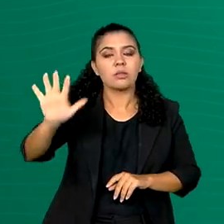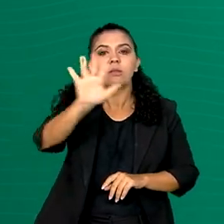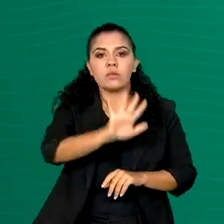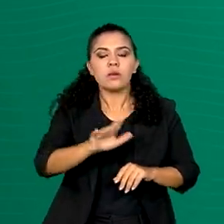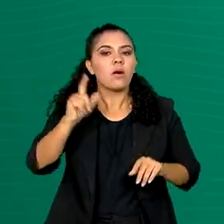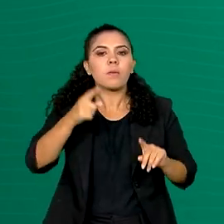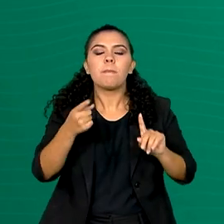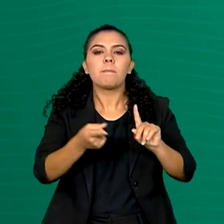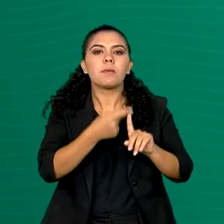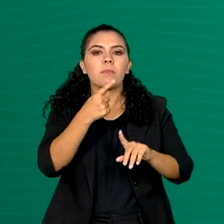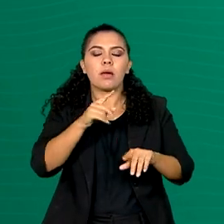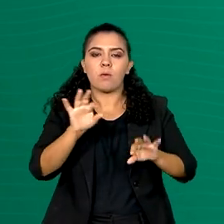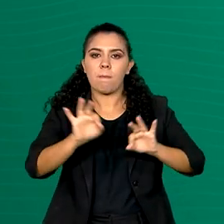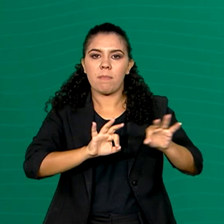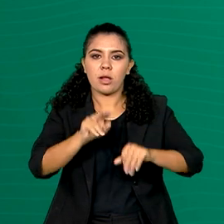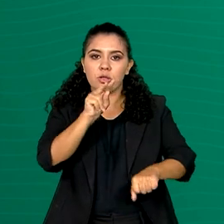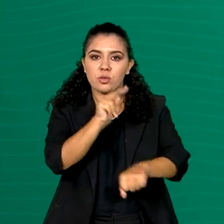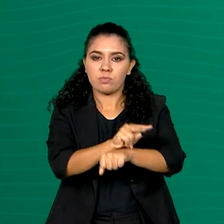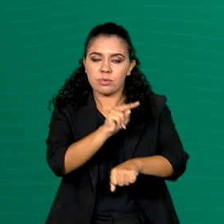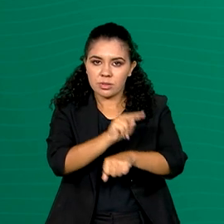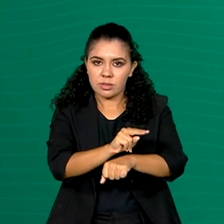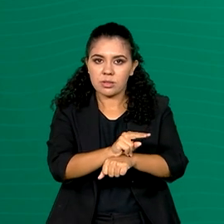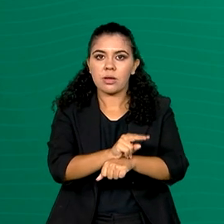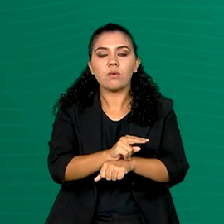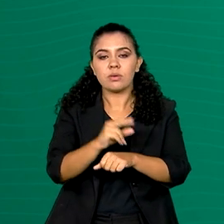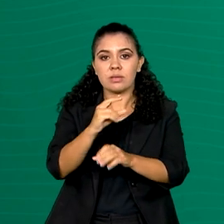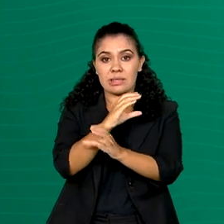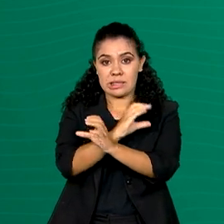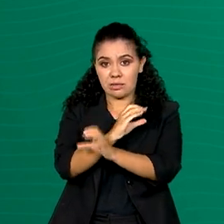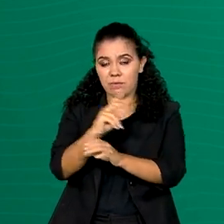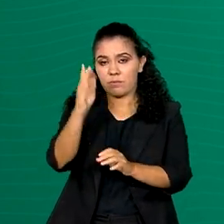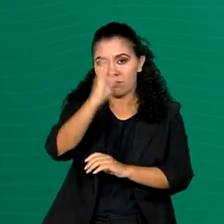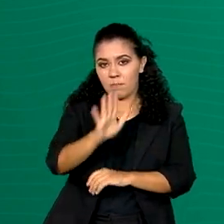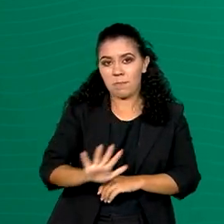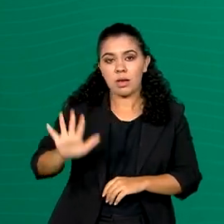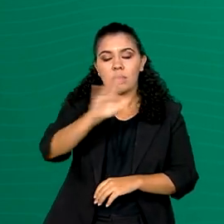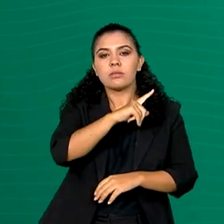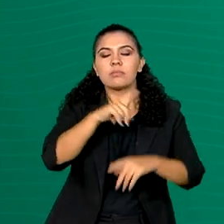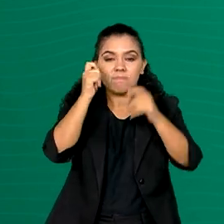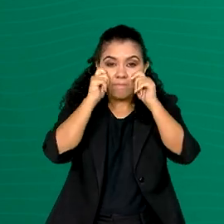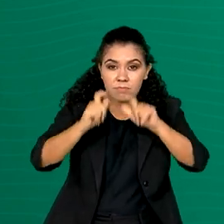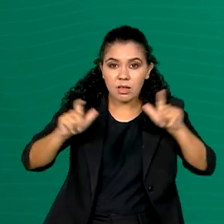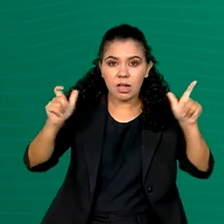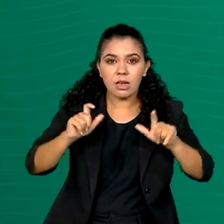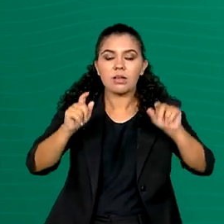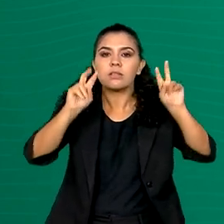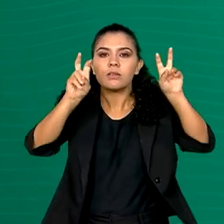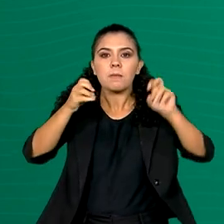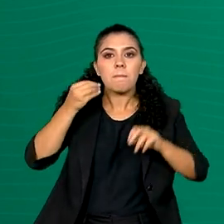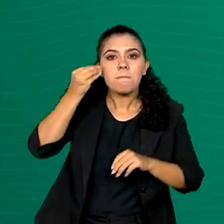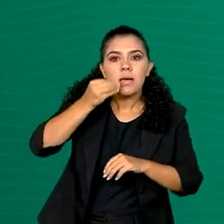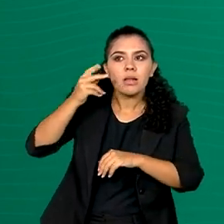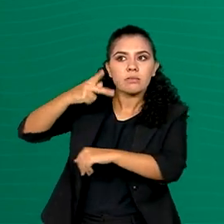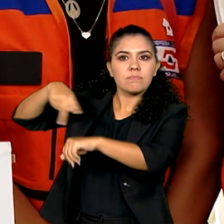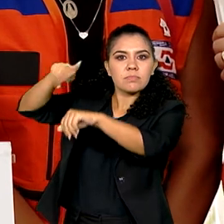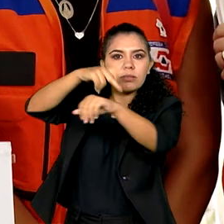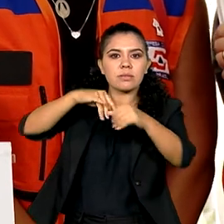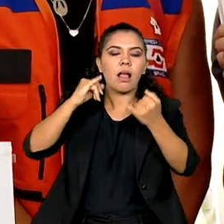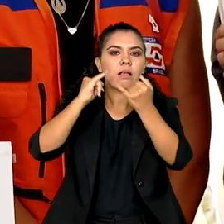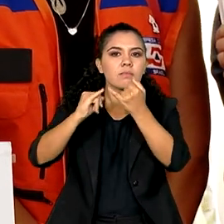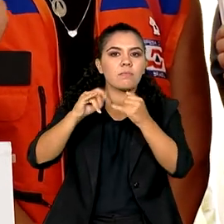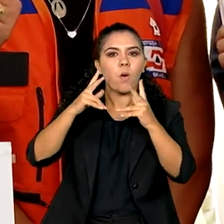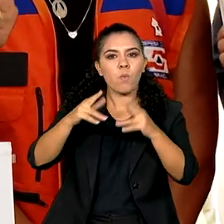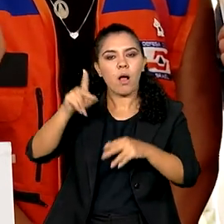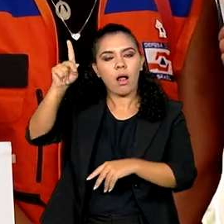de proteção à defesa civil do Brasil. Um novo sistema de alerta é pensado a partir das experiências de outros países, como a Alemanha. As